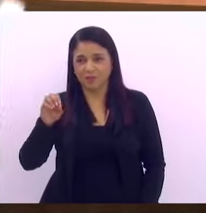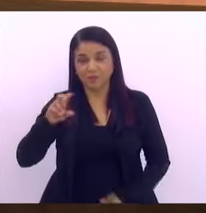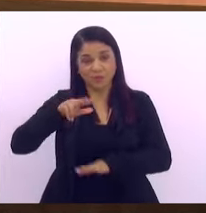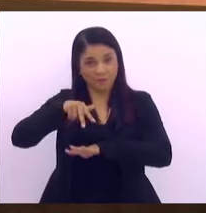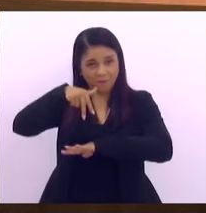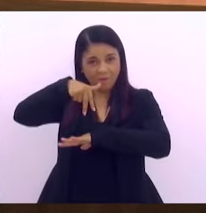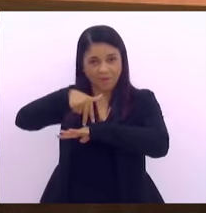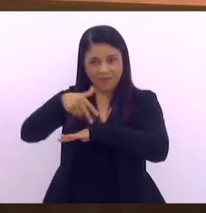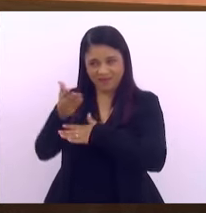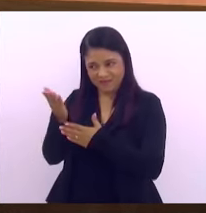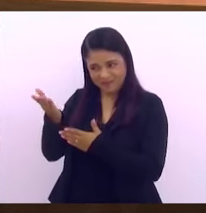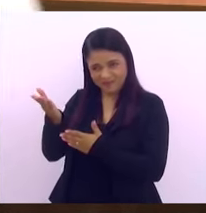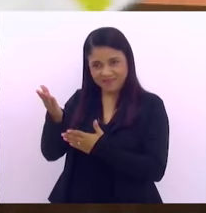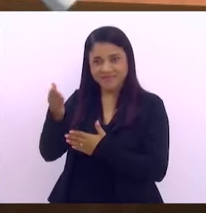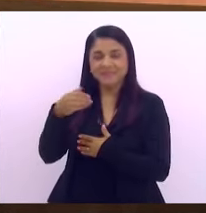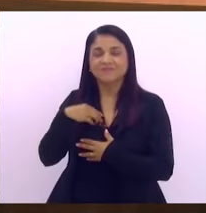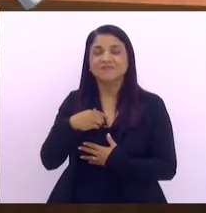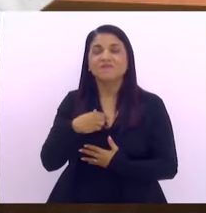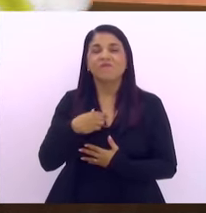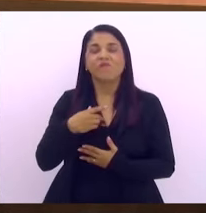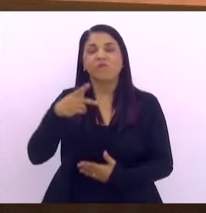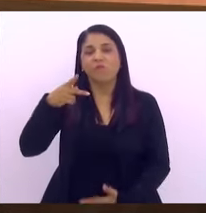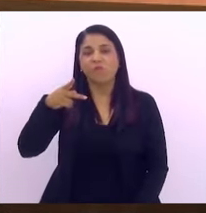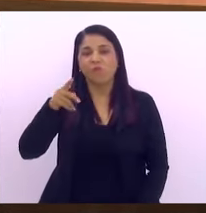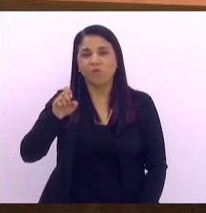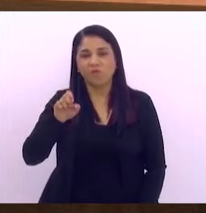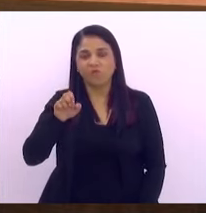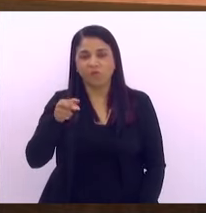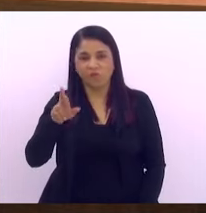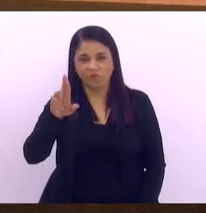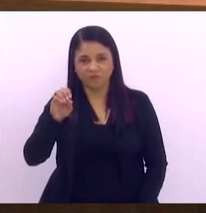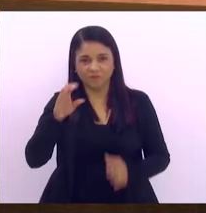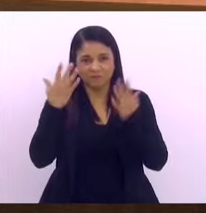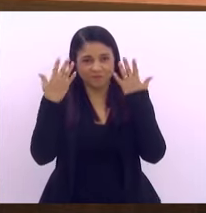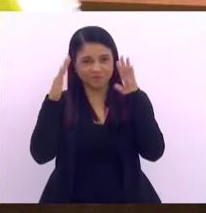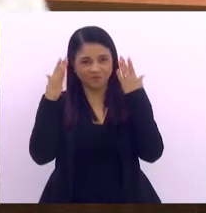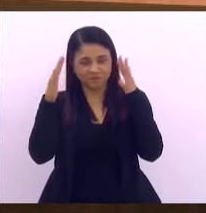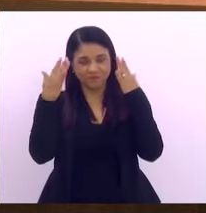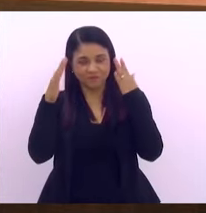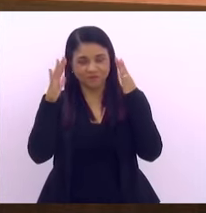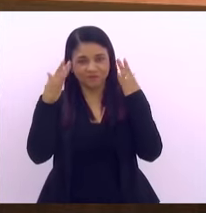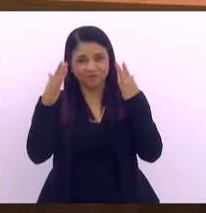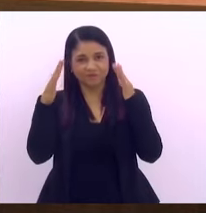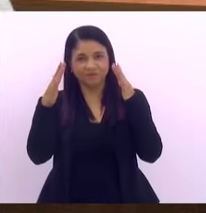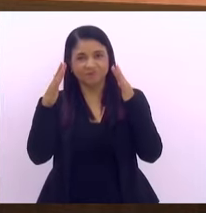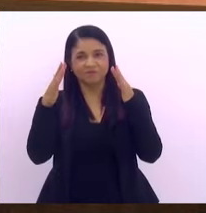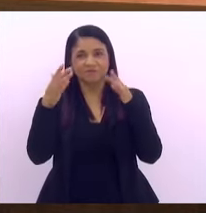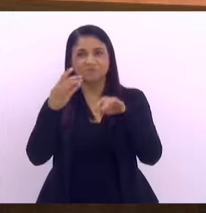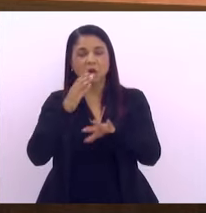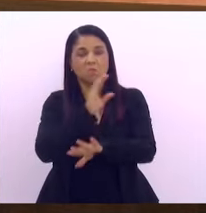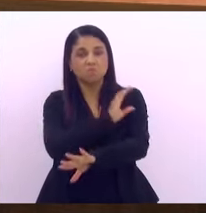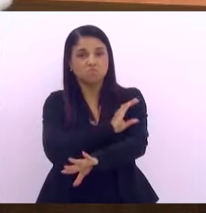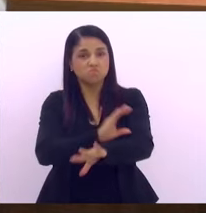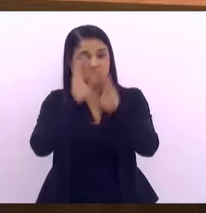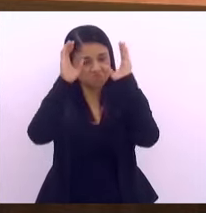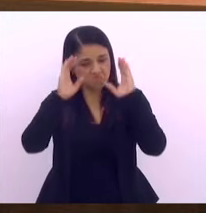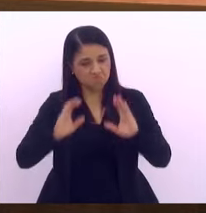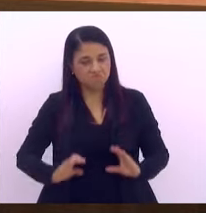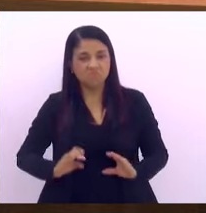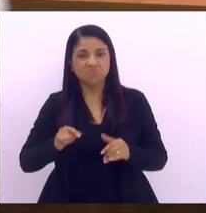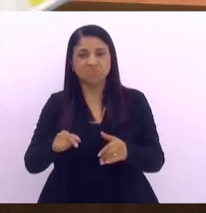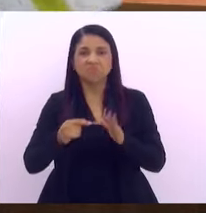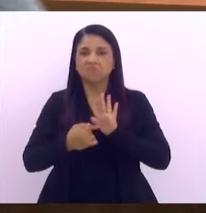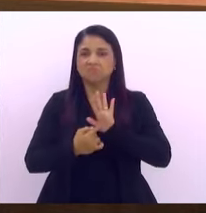ali. Parabenizar o Pedro por todas as suas posturas, né, que vem se